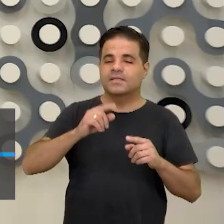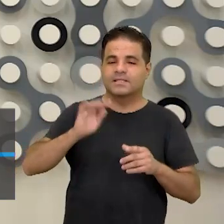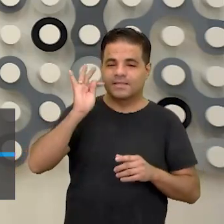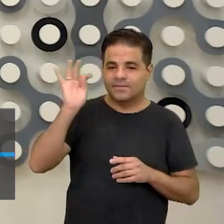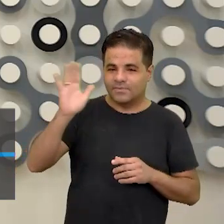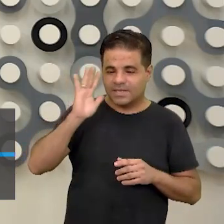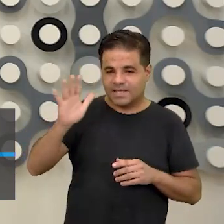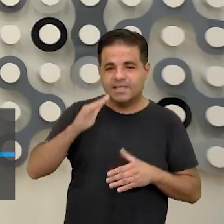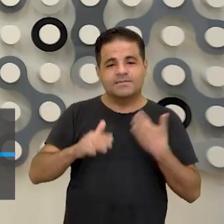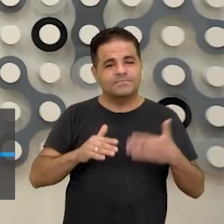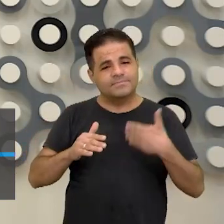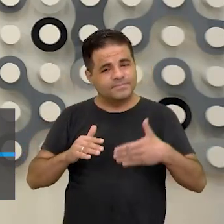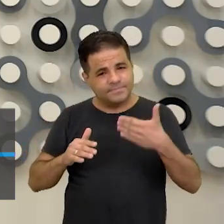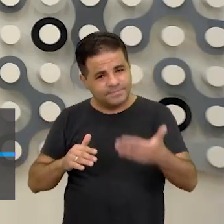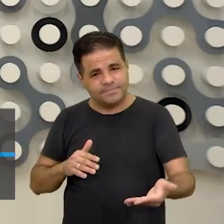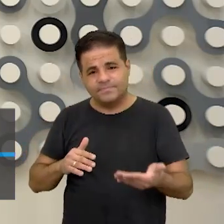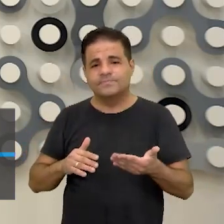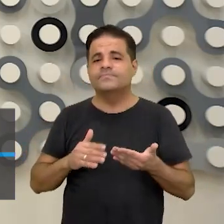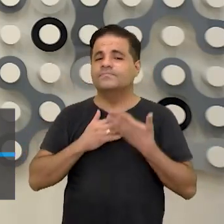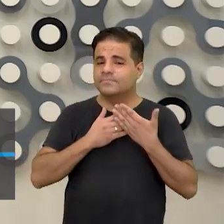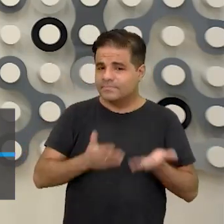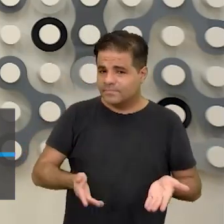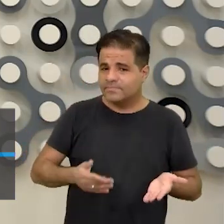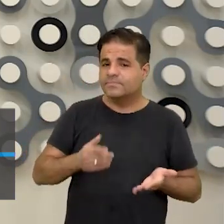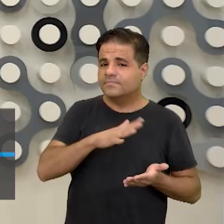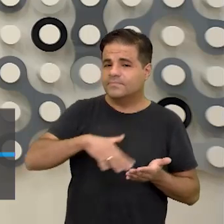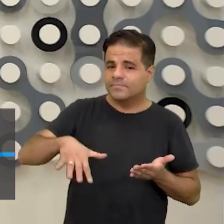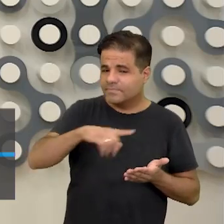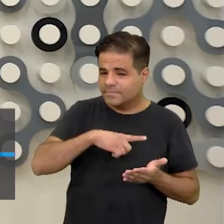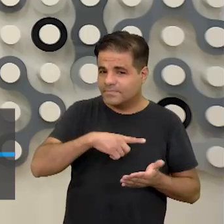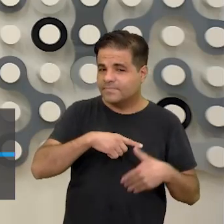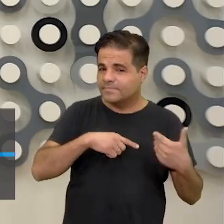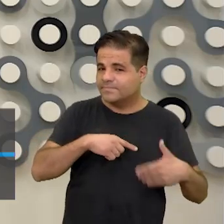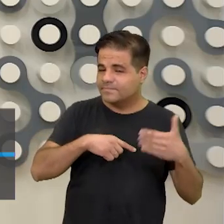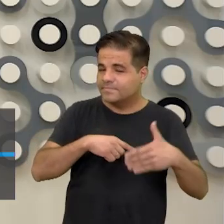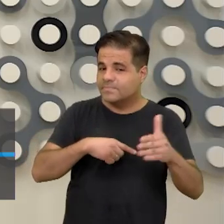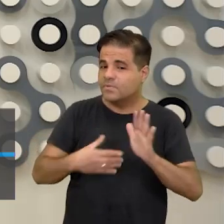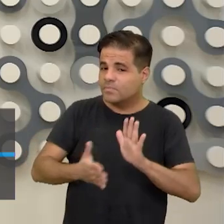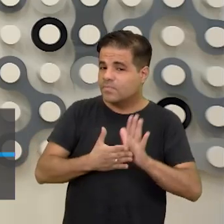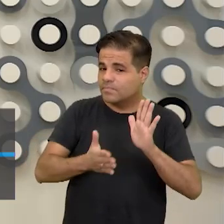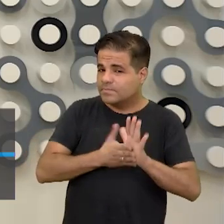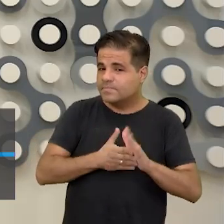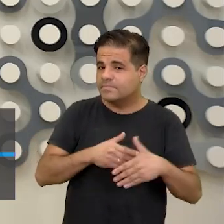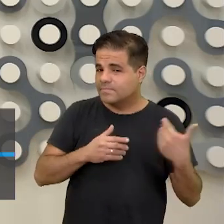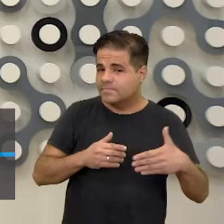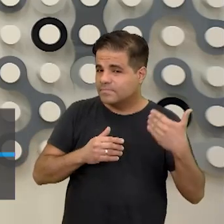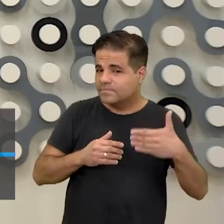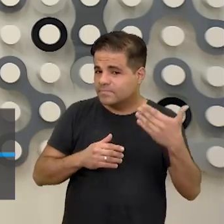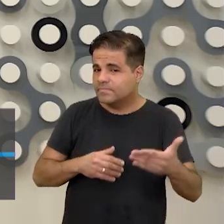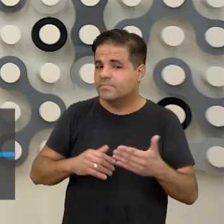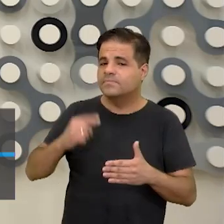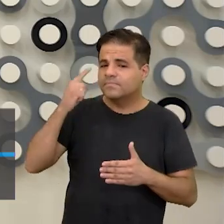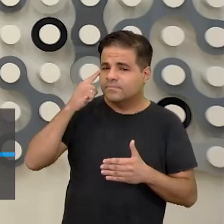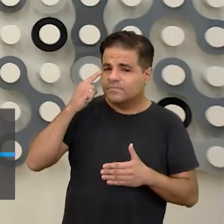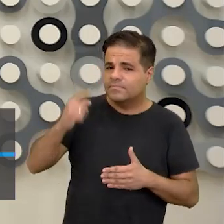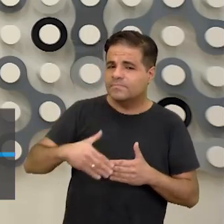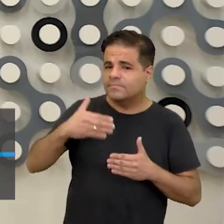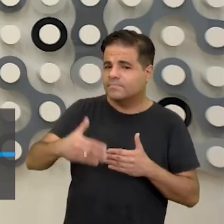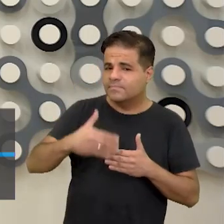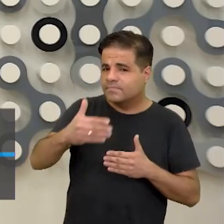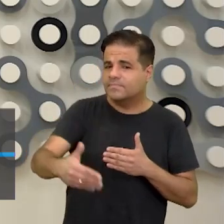crítica da Escola de Frankfurt. E esses pensadores da Escola de Frankfurt, eles propuseram uma diferenciação que eu